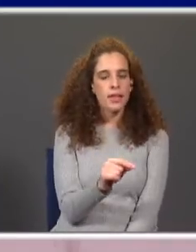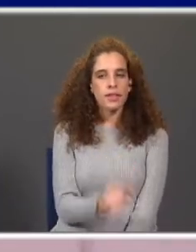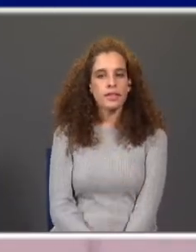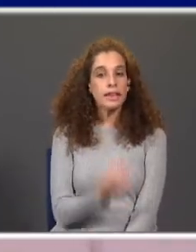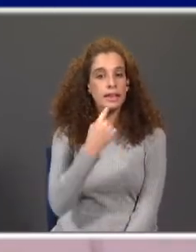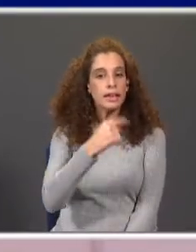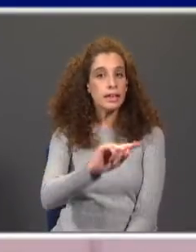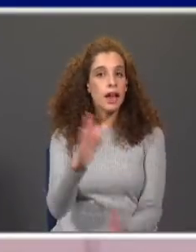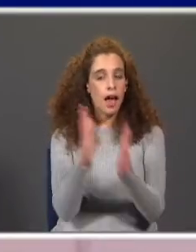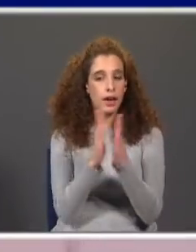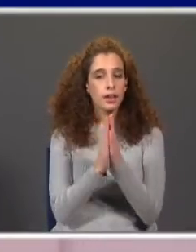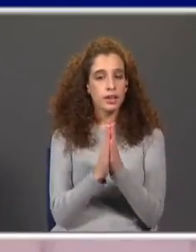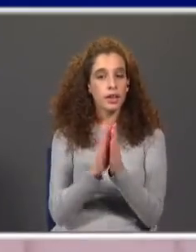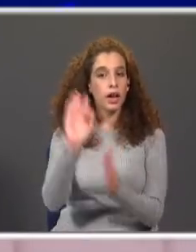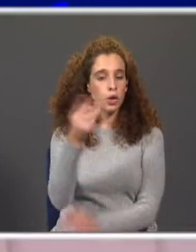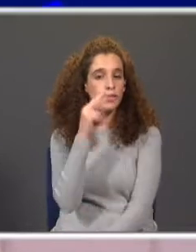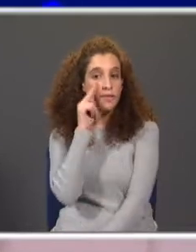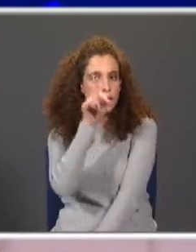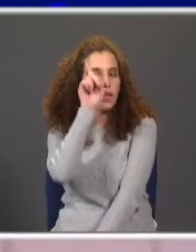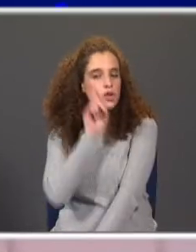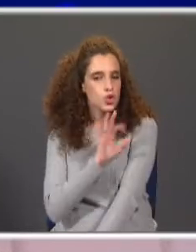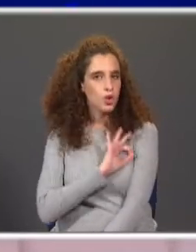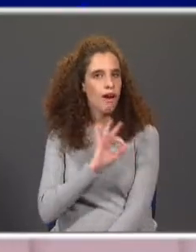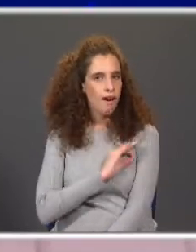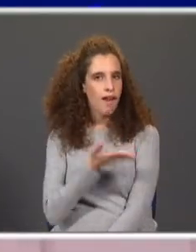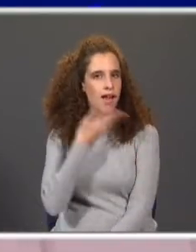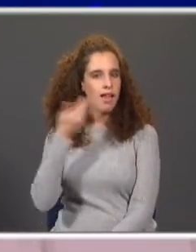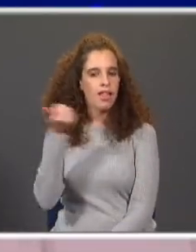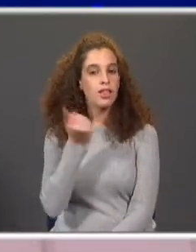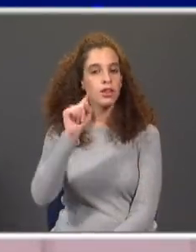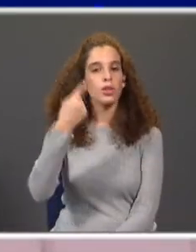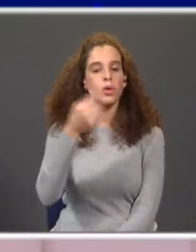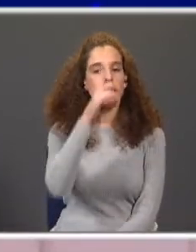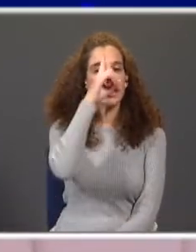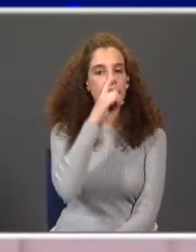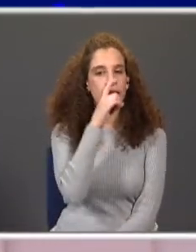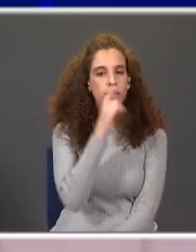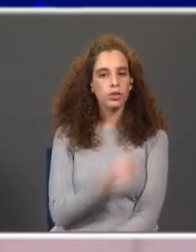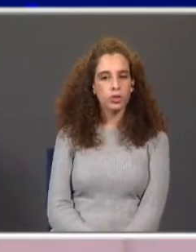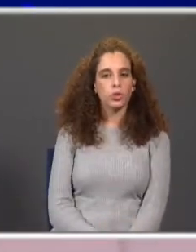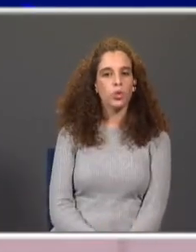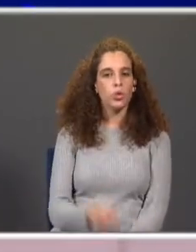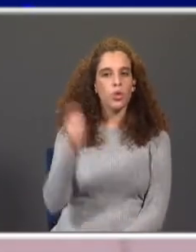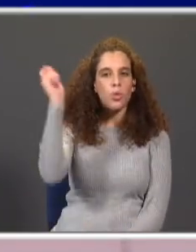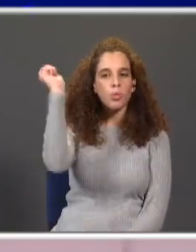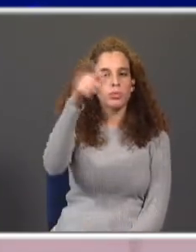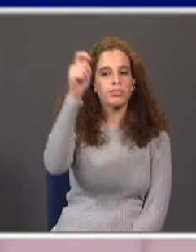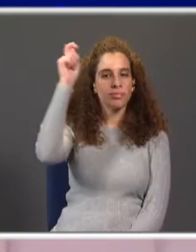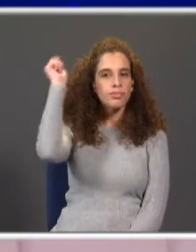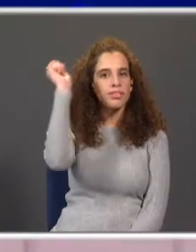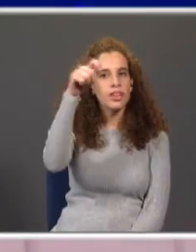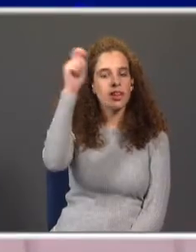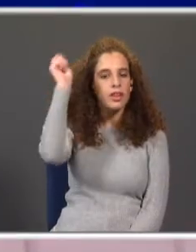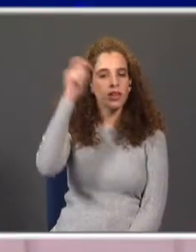igreja aos domingos, que era quando ele via essa tal senhora. E a propósito disso, lembra-se do sineiro, de quem tocavam o sino, que também tinha uma